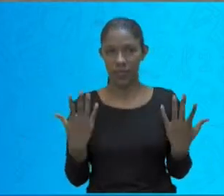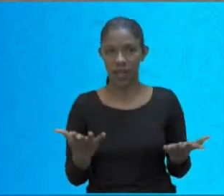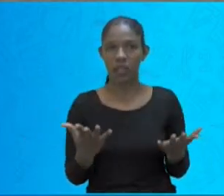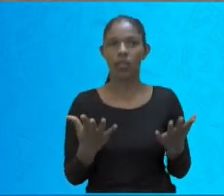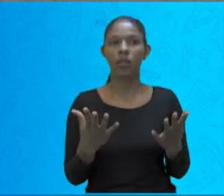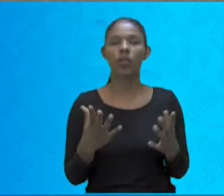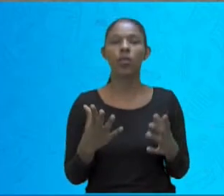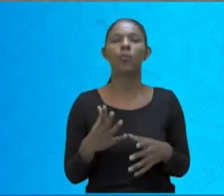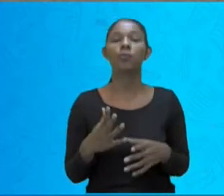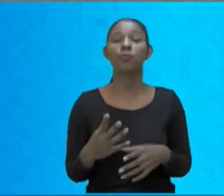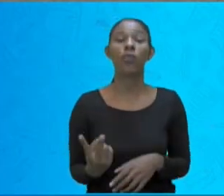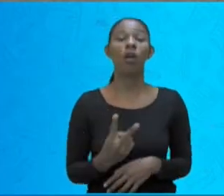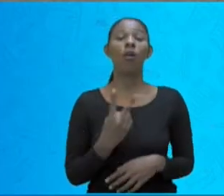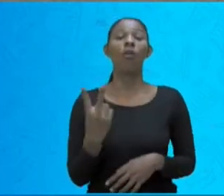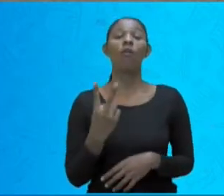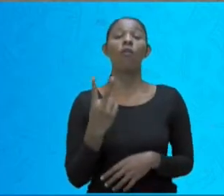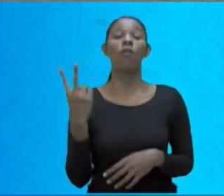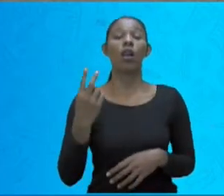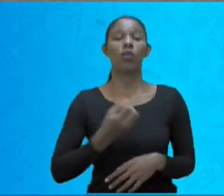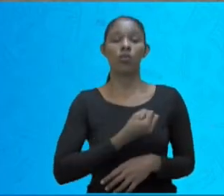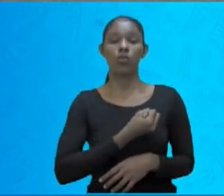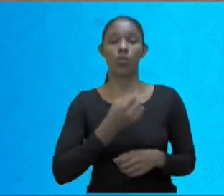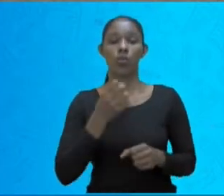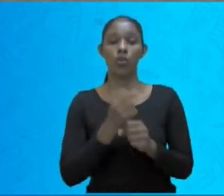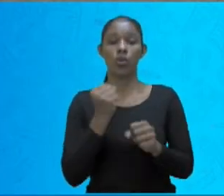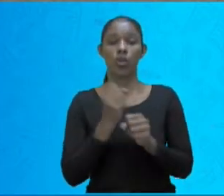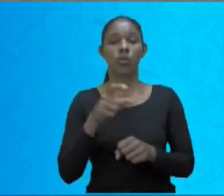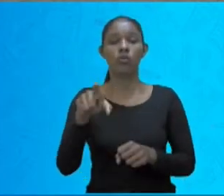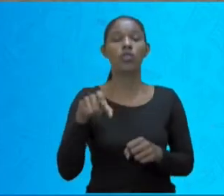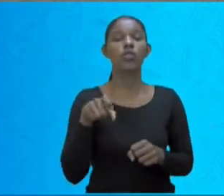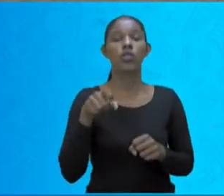ser 20 e menos 20.